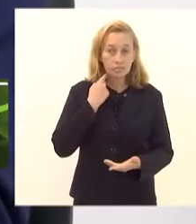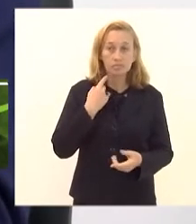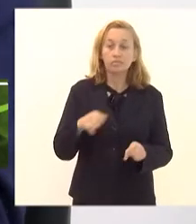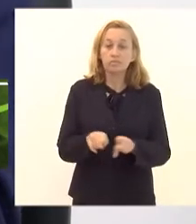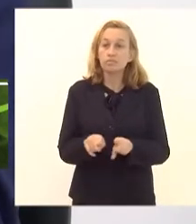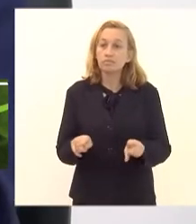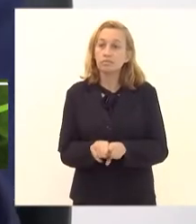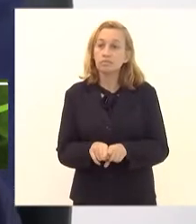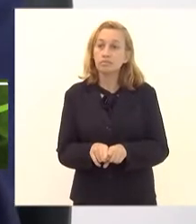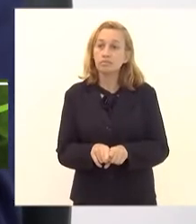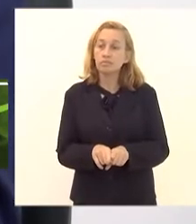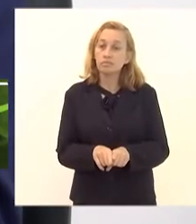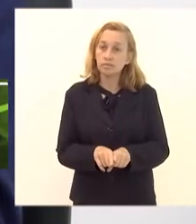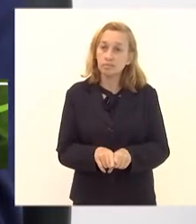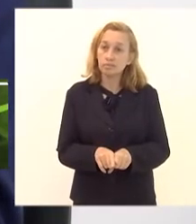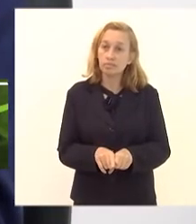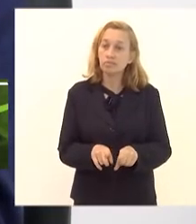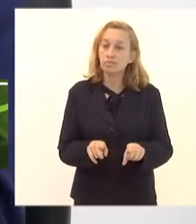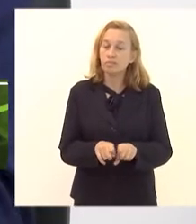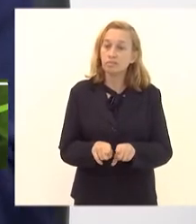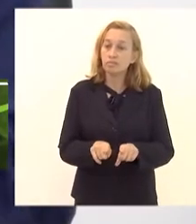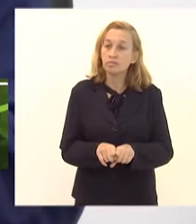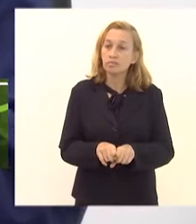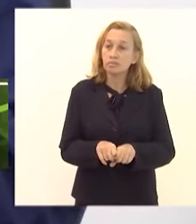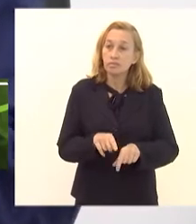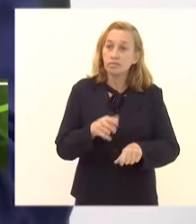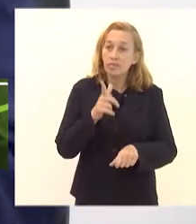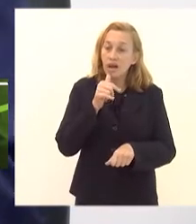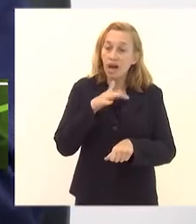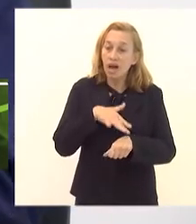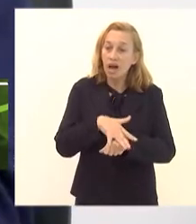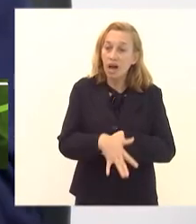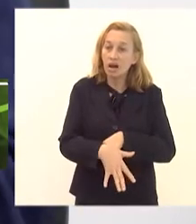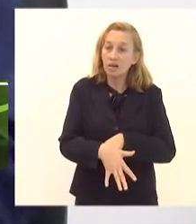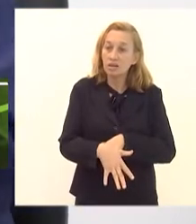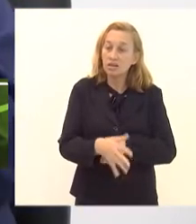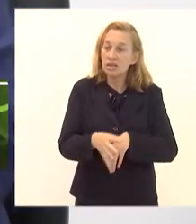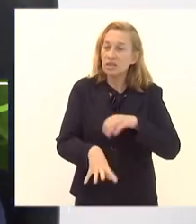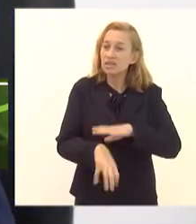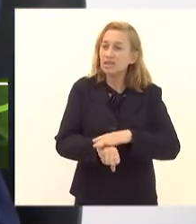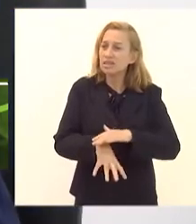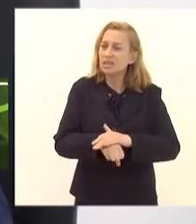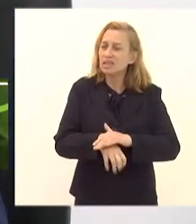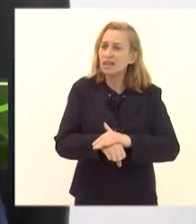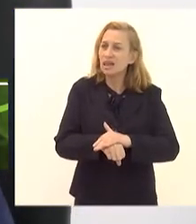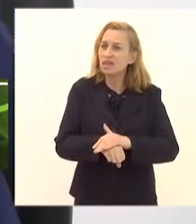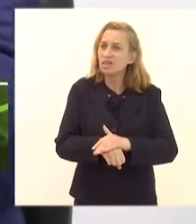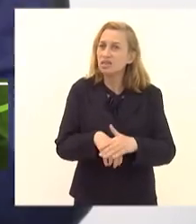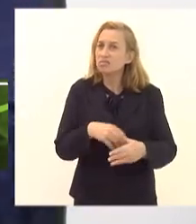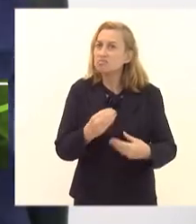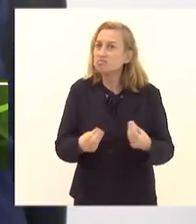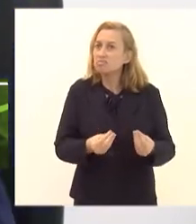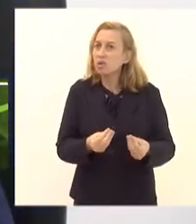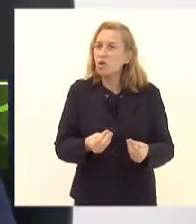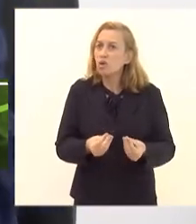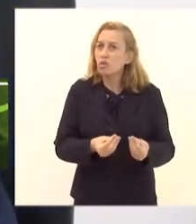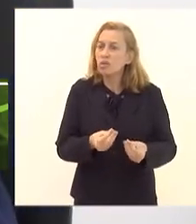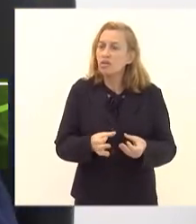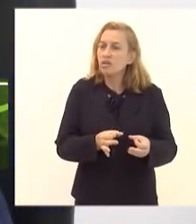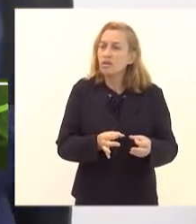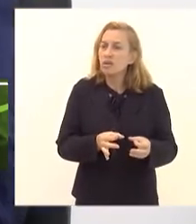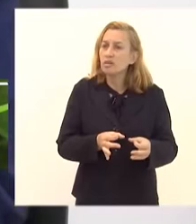do escoamento das águas, quer dizer, sistema de drenagem. Quer dizer, a abordagem que é feita